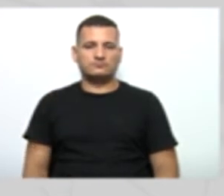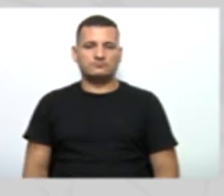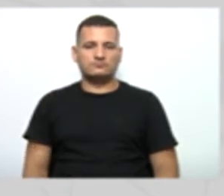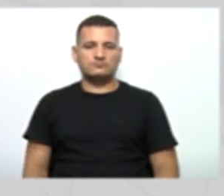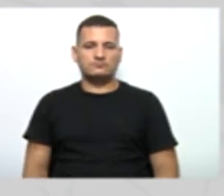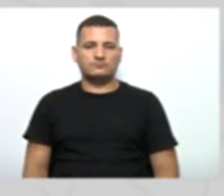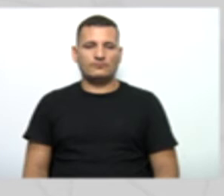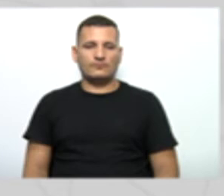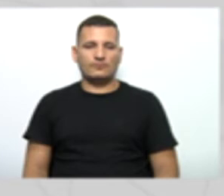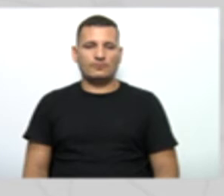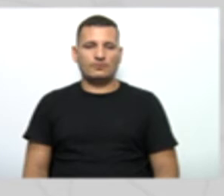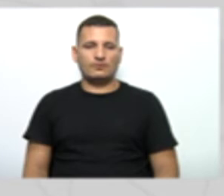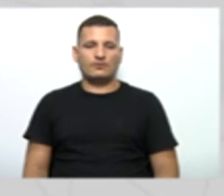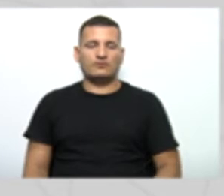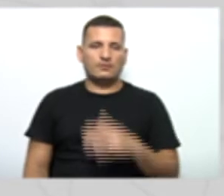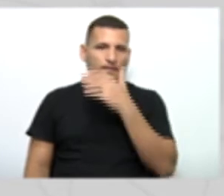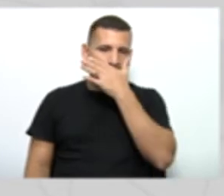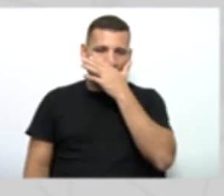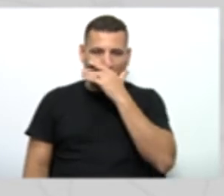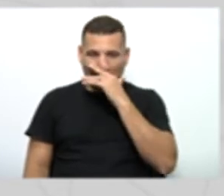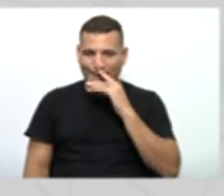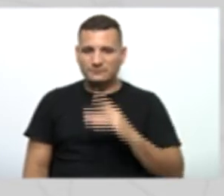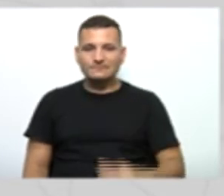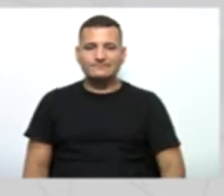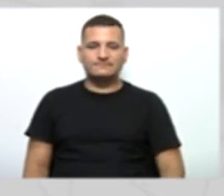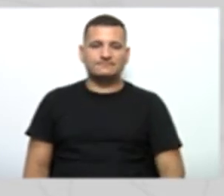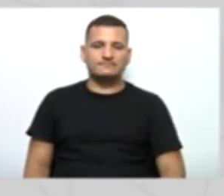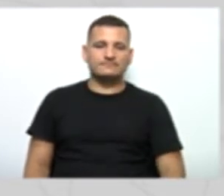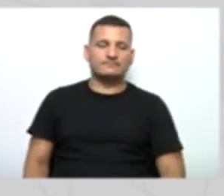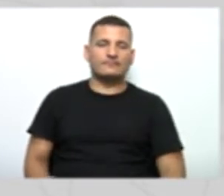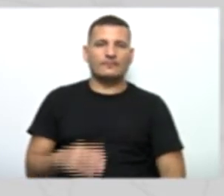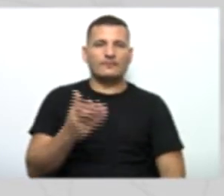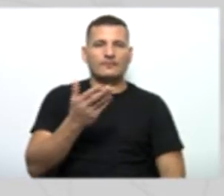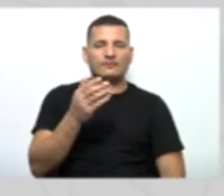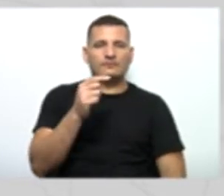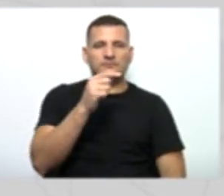lá, ó, não é mais uma seta, é uma seta